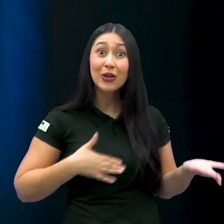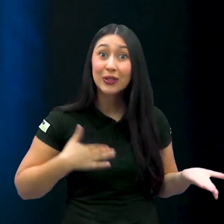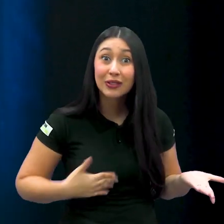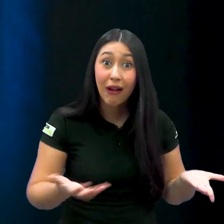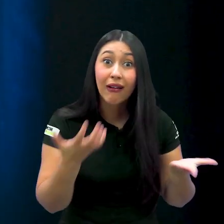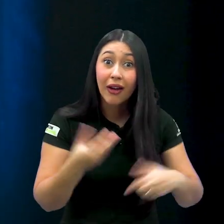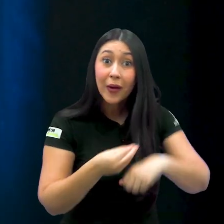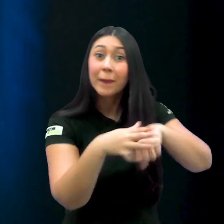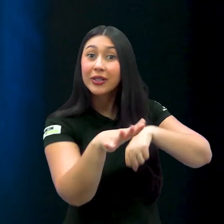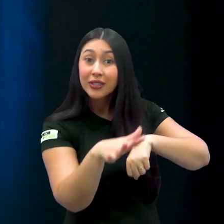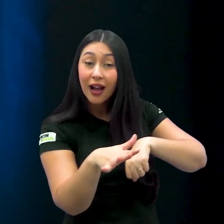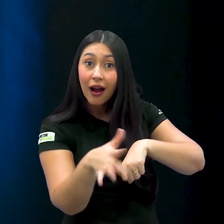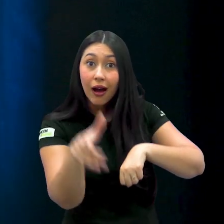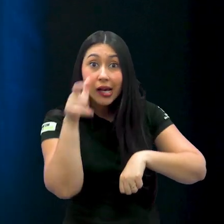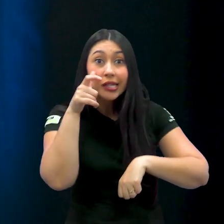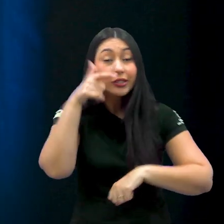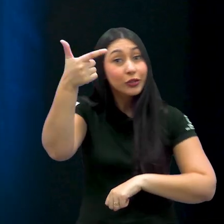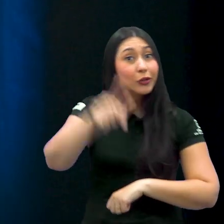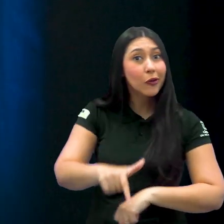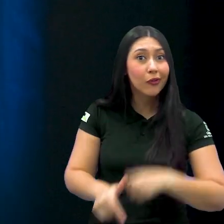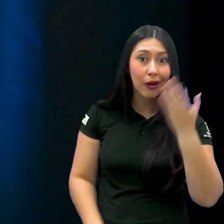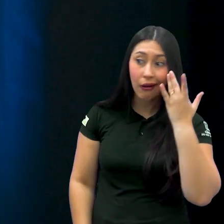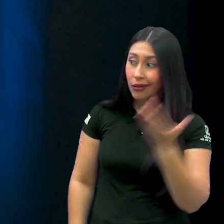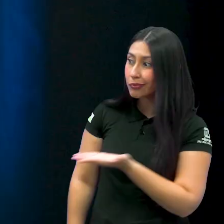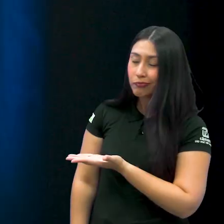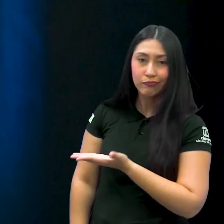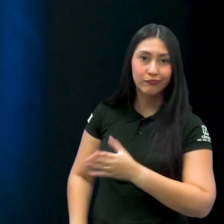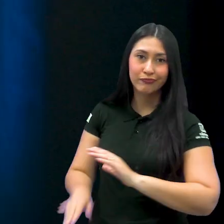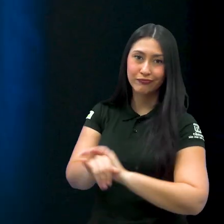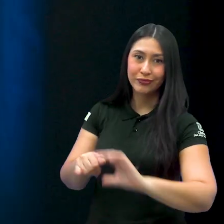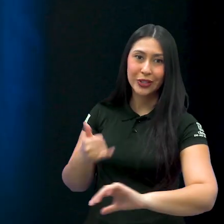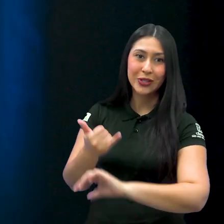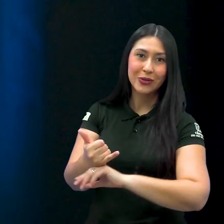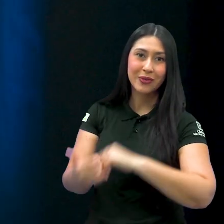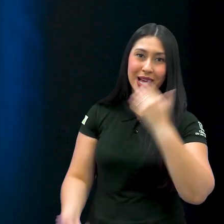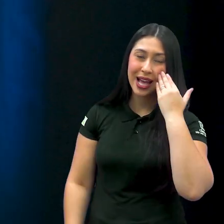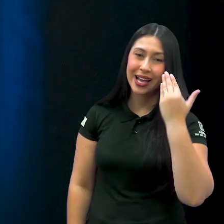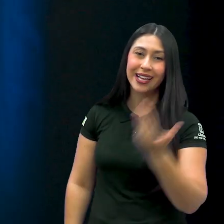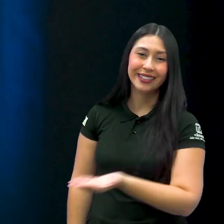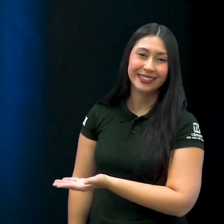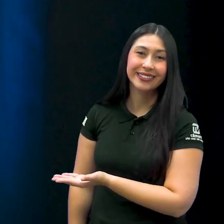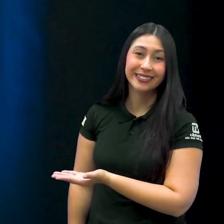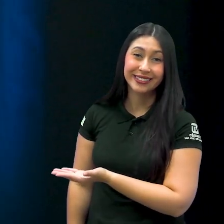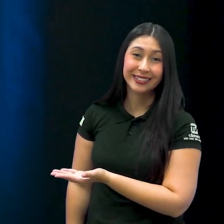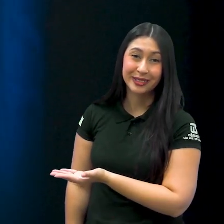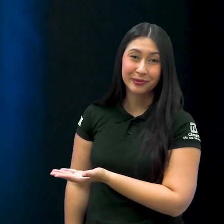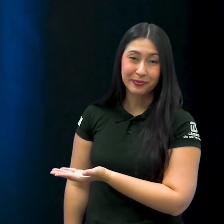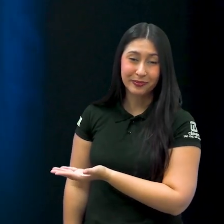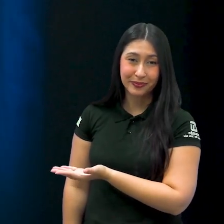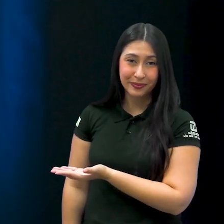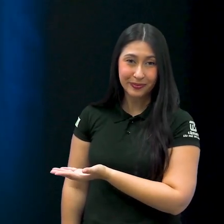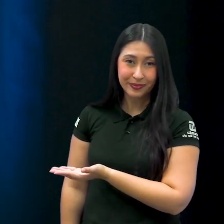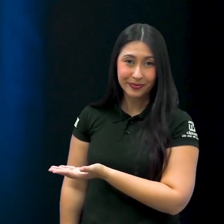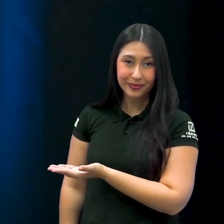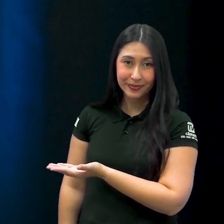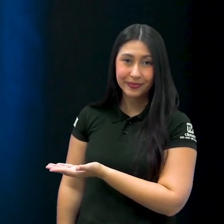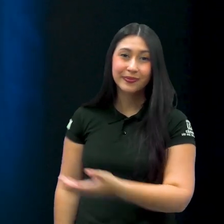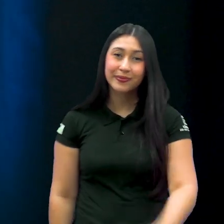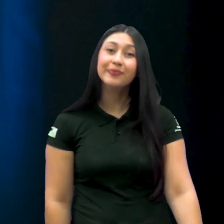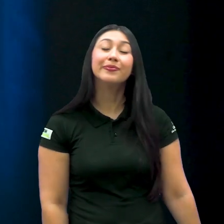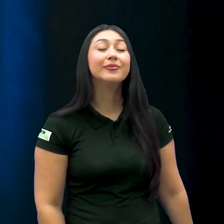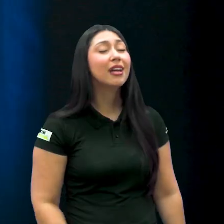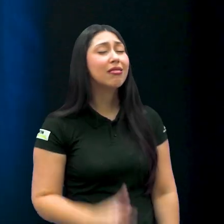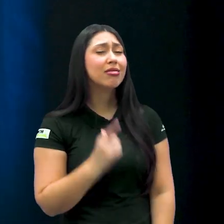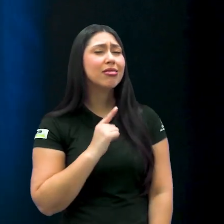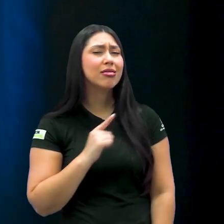Quer compartilhar? Quer ver de novo? É só procurar lá no nosso canal da TV Câmara São José dos Campos, @TV Câmara SJC. Lá